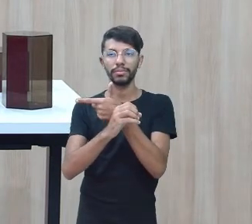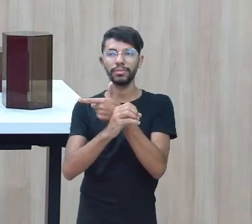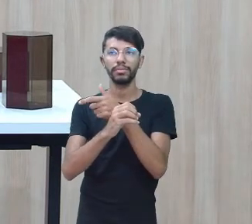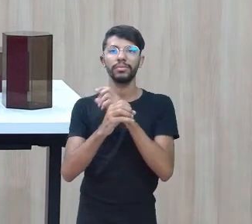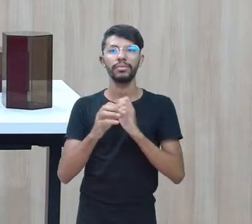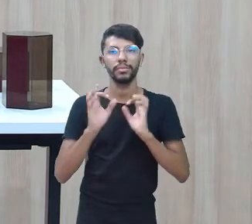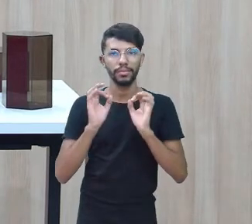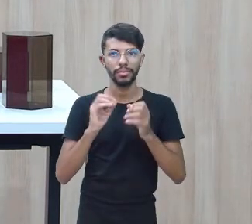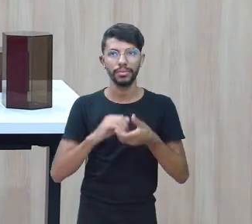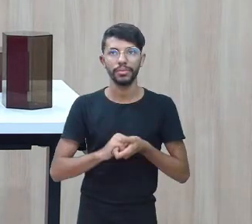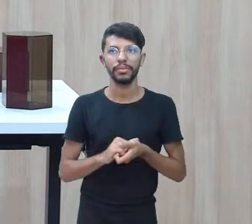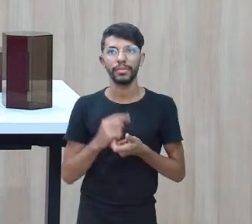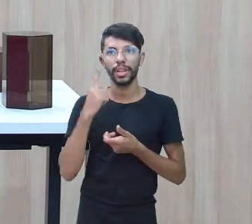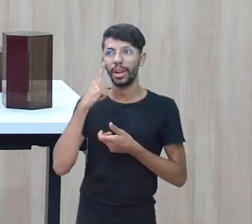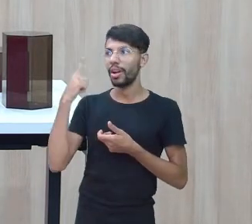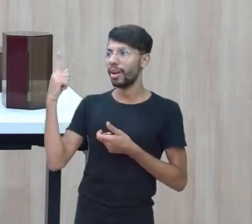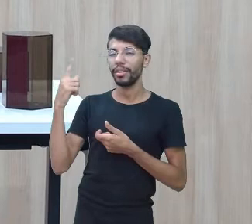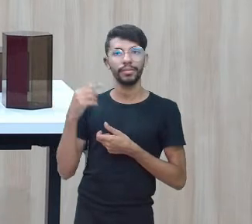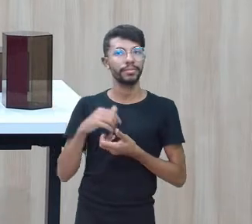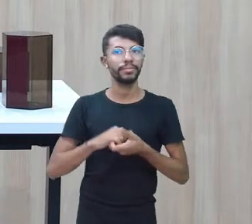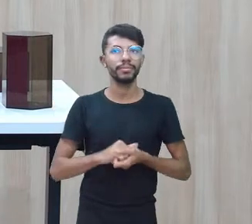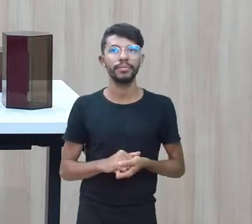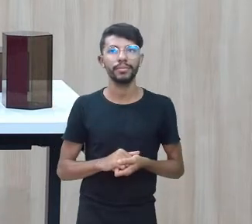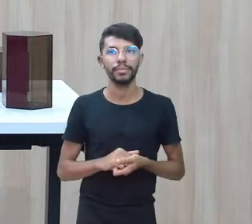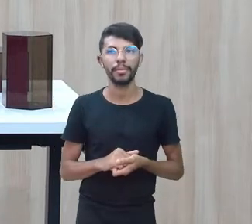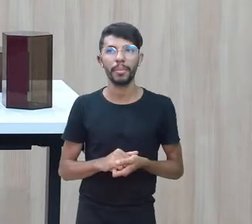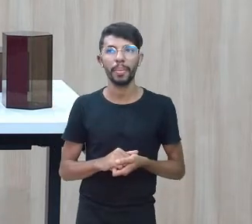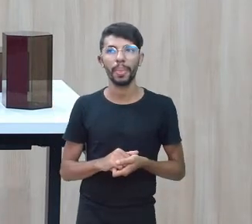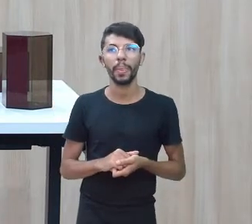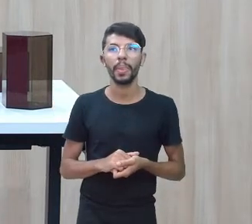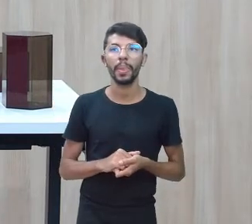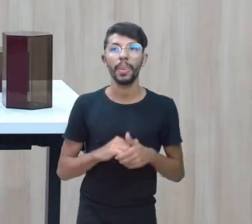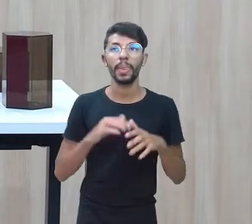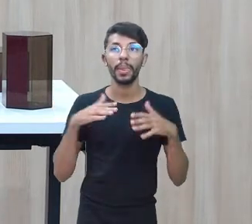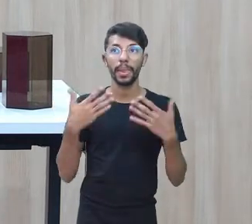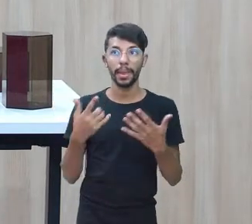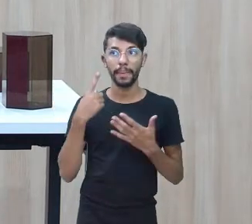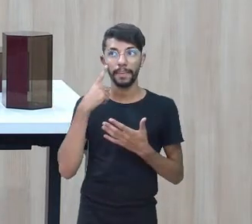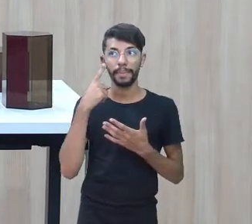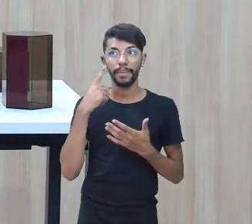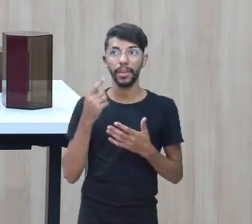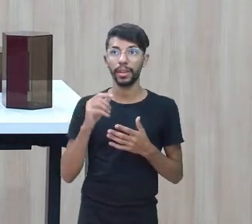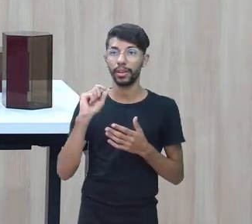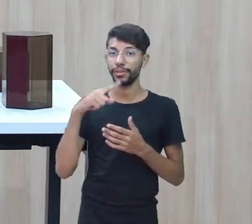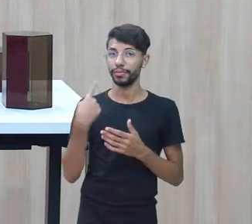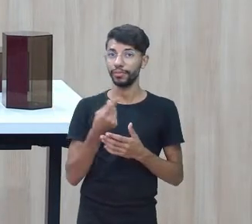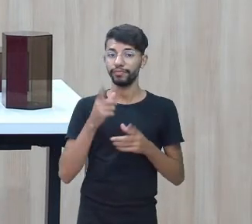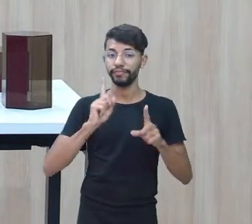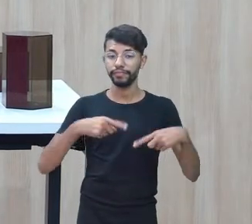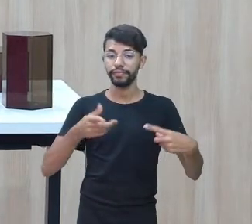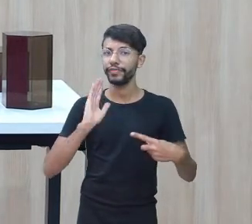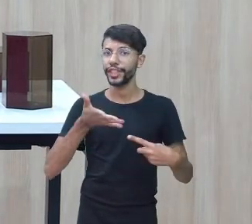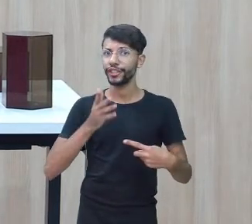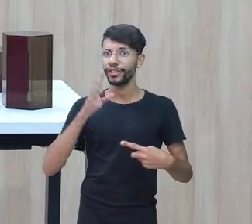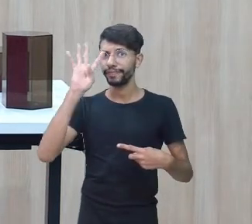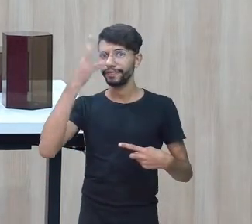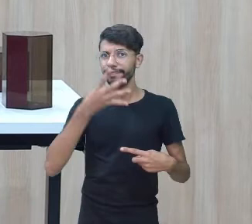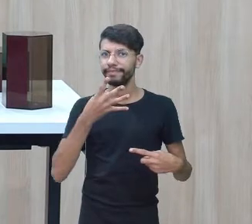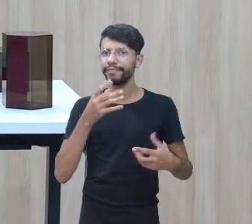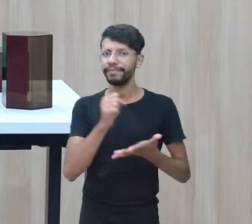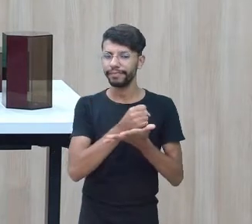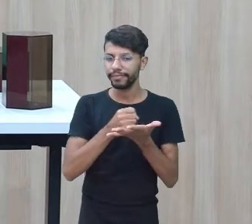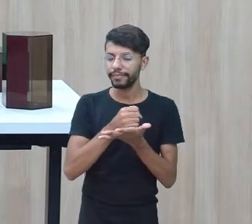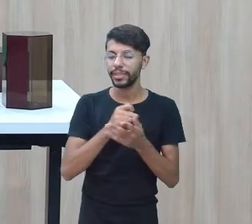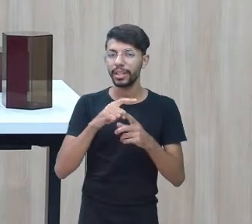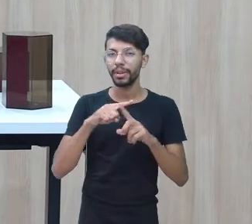gente tem o 12. Olha o 12 aparecendo. Bom, basicamente o desafio já está resolvido, porque agora a gente vai ver